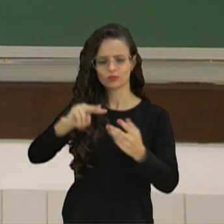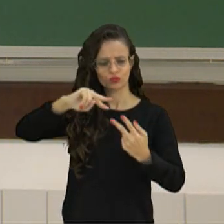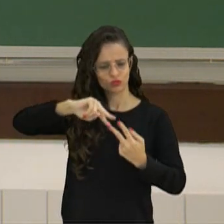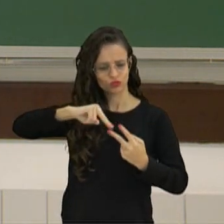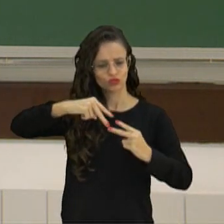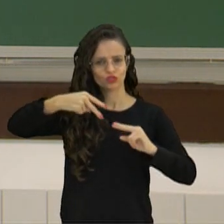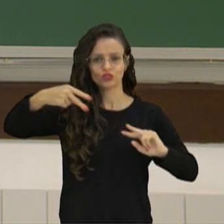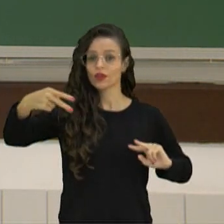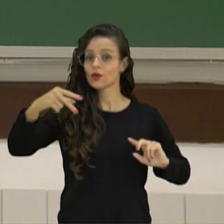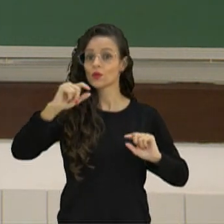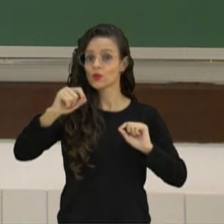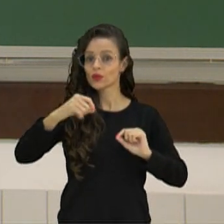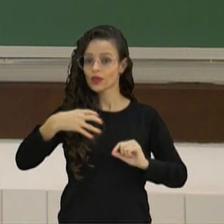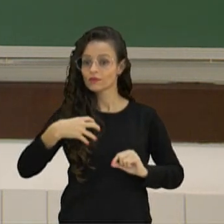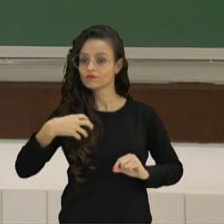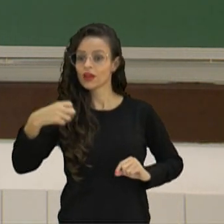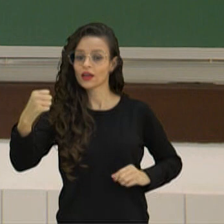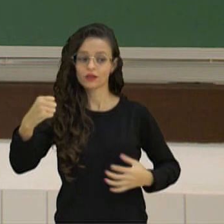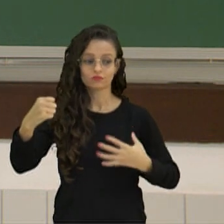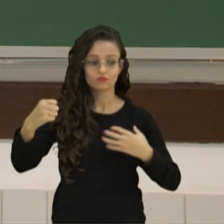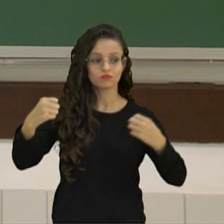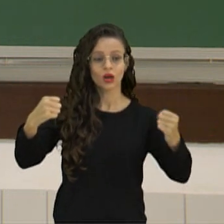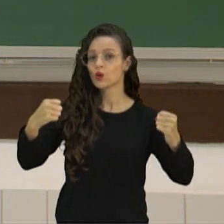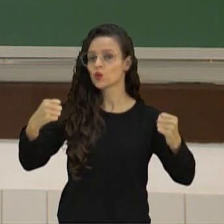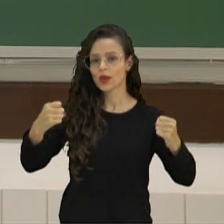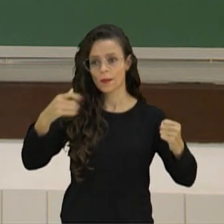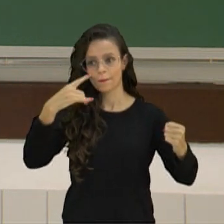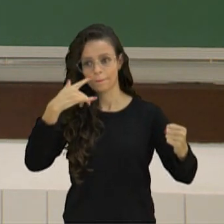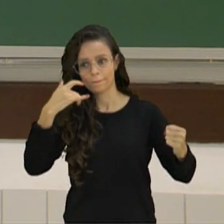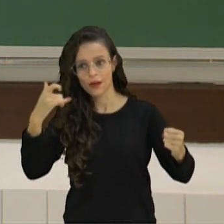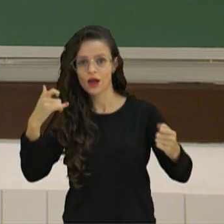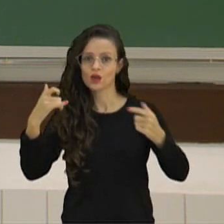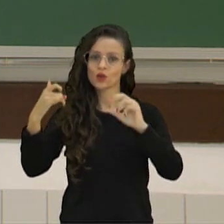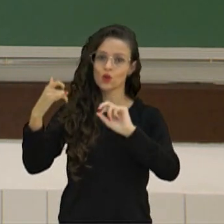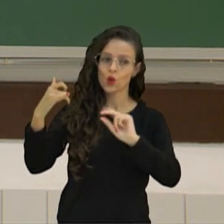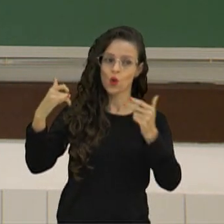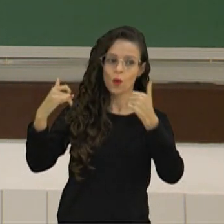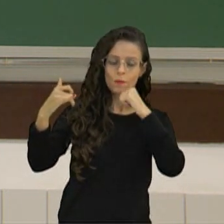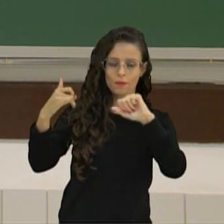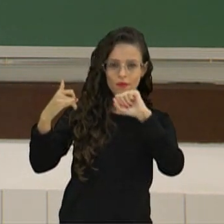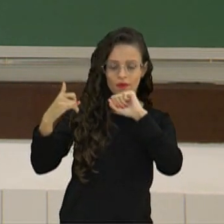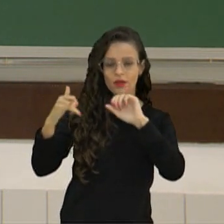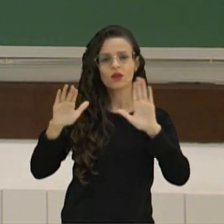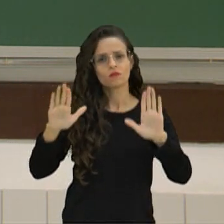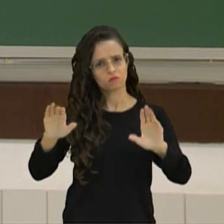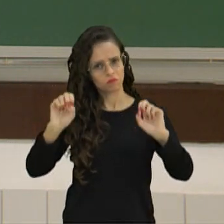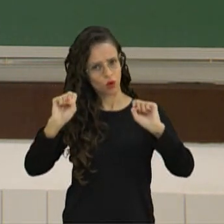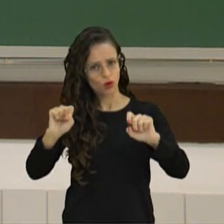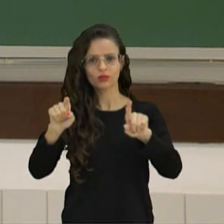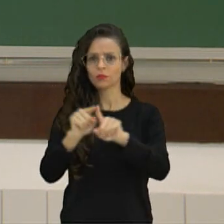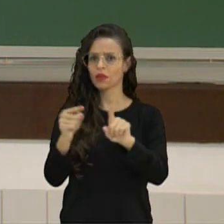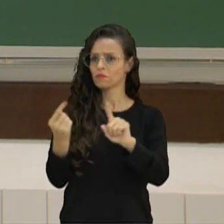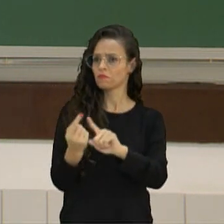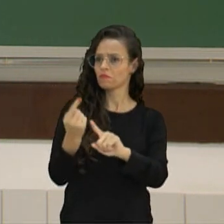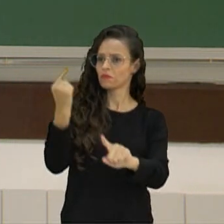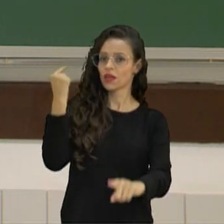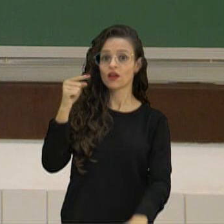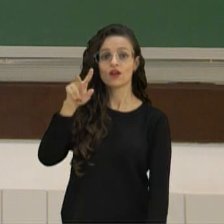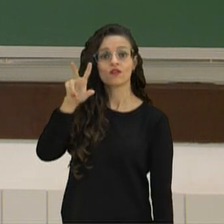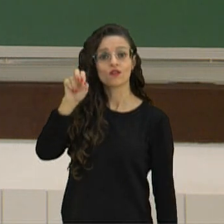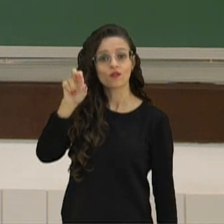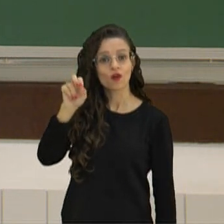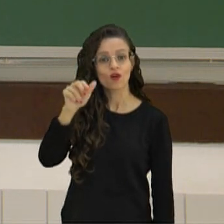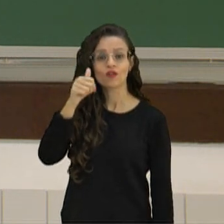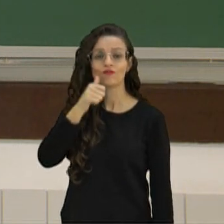nós herdamos ou do pai ou da mãe. Ou se não são encontrados no pai ou na mãe, talvez vocês vão ver lá no avô,